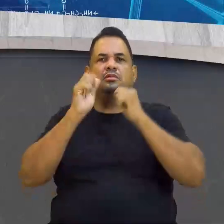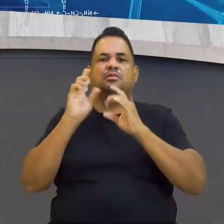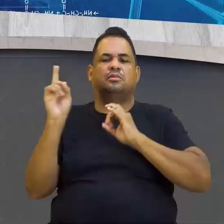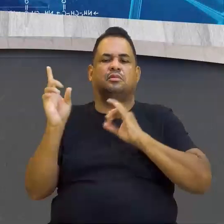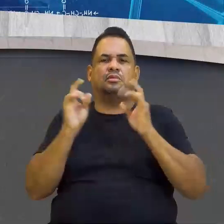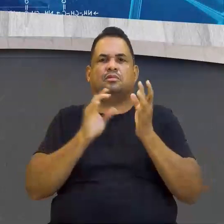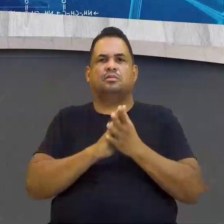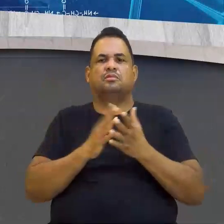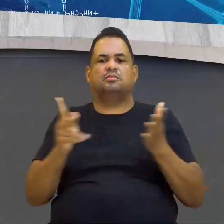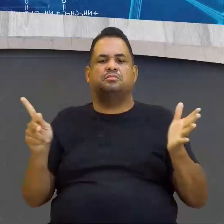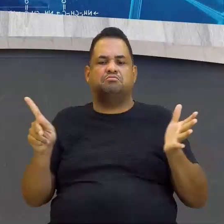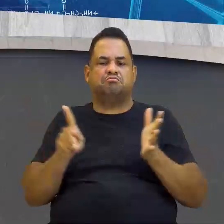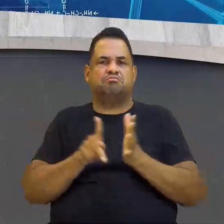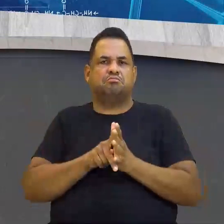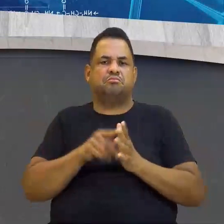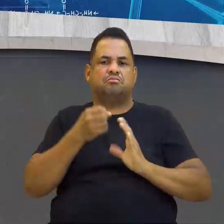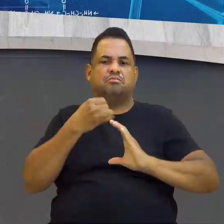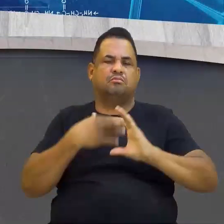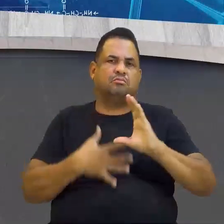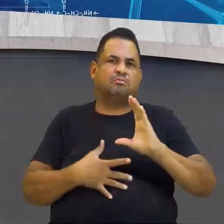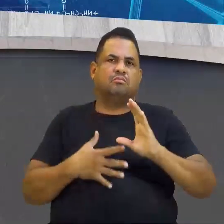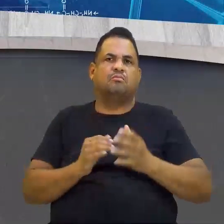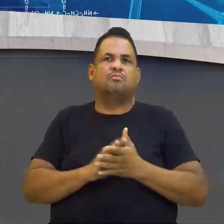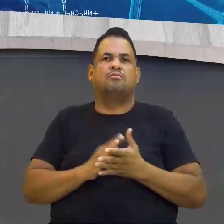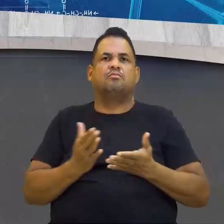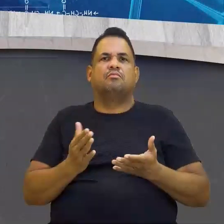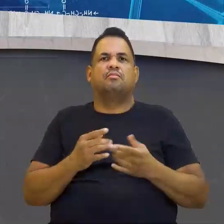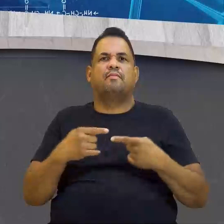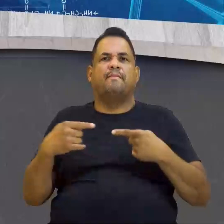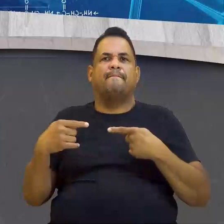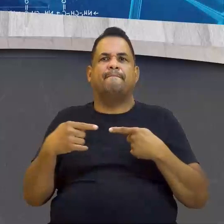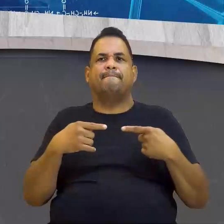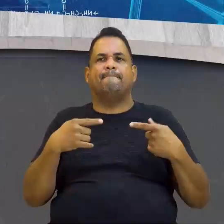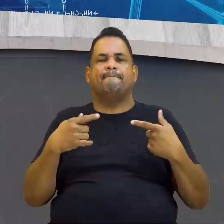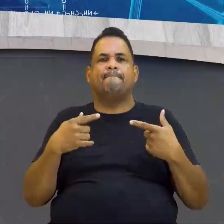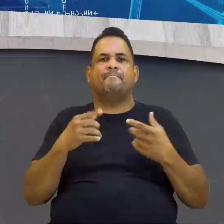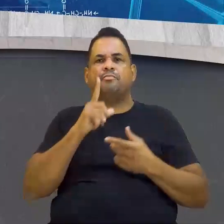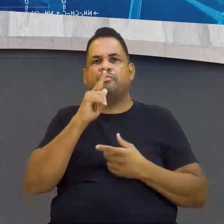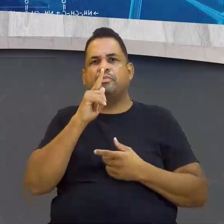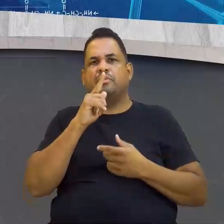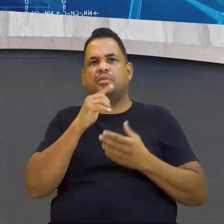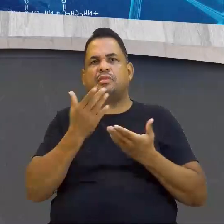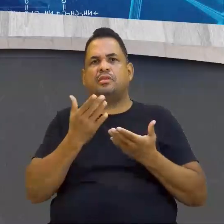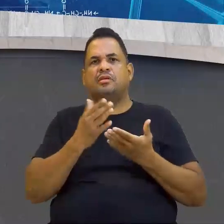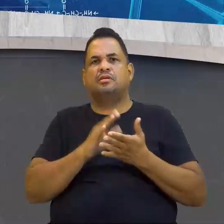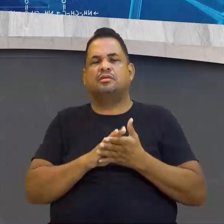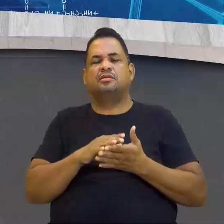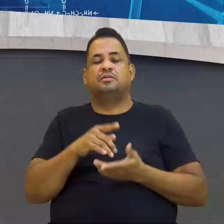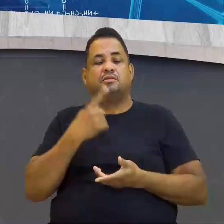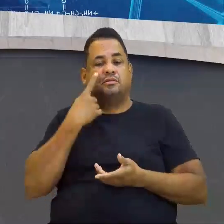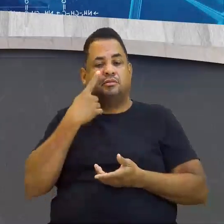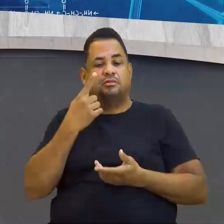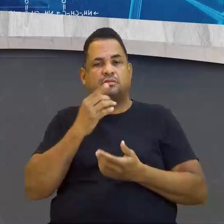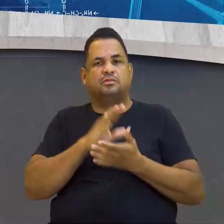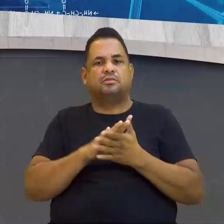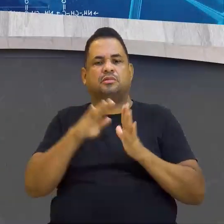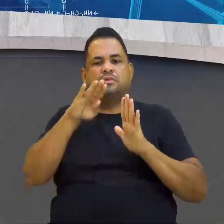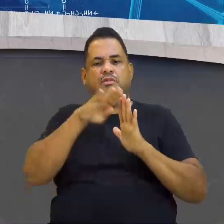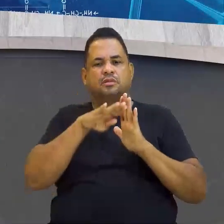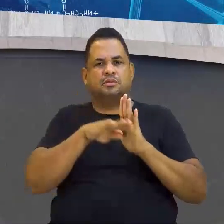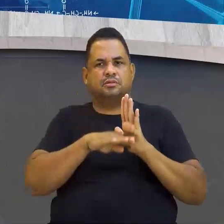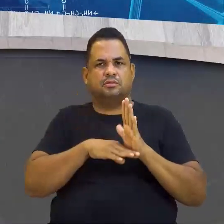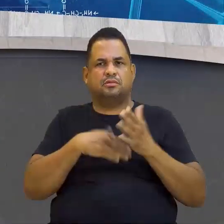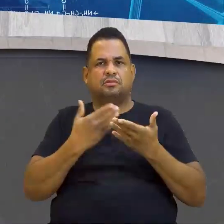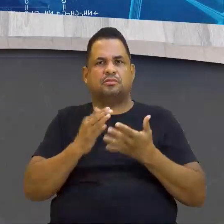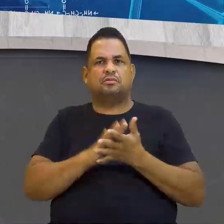sua especificidade. E em relação à água, nós vimos que a água ela vai ser classificada de acordo com